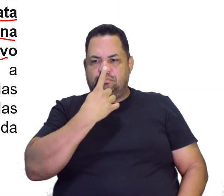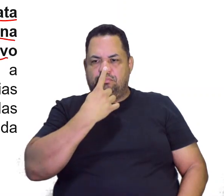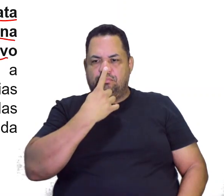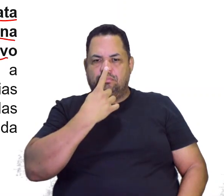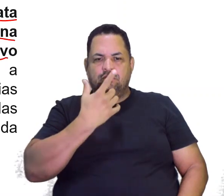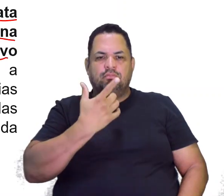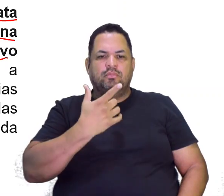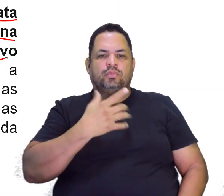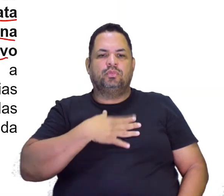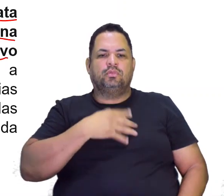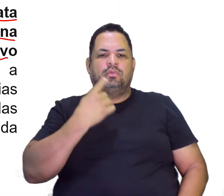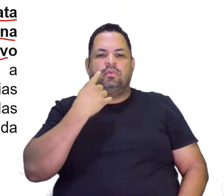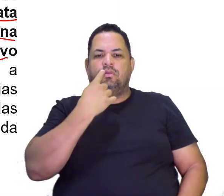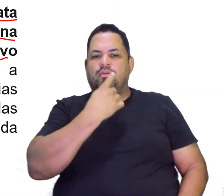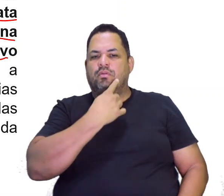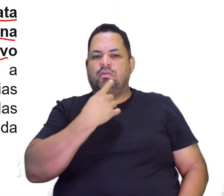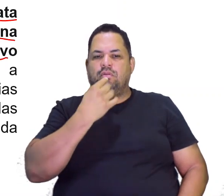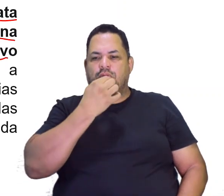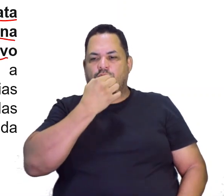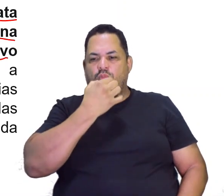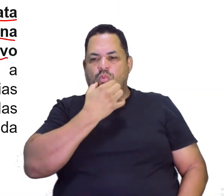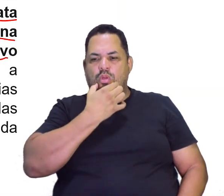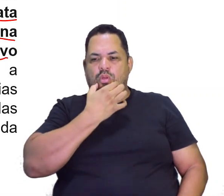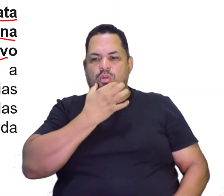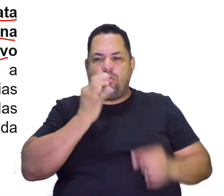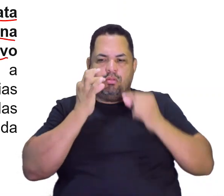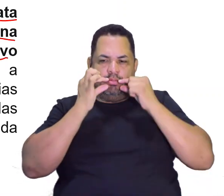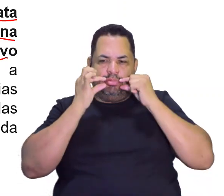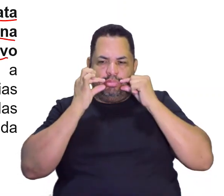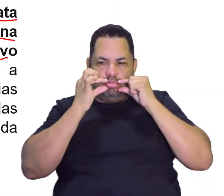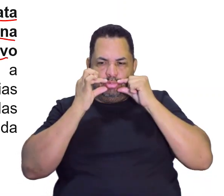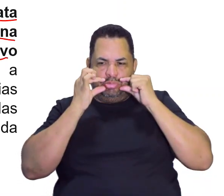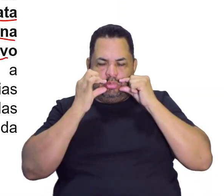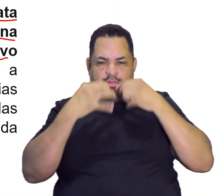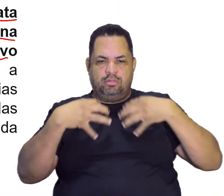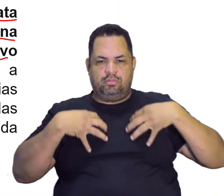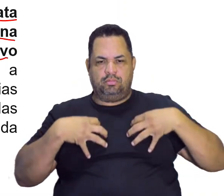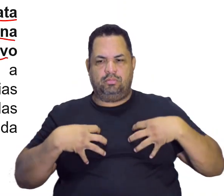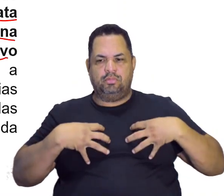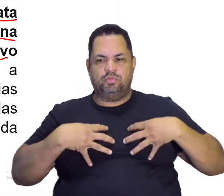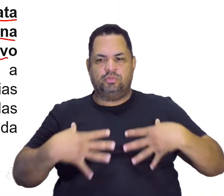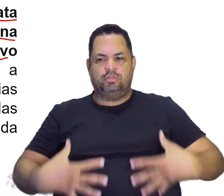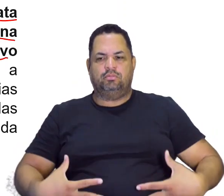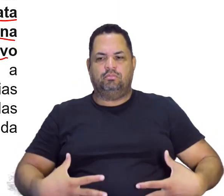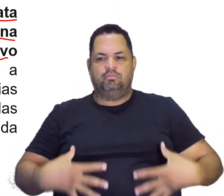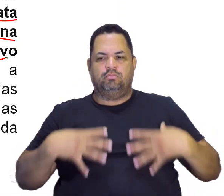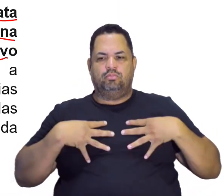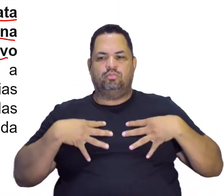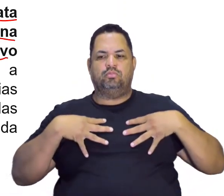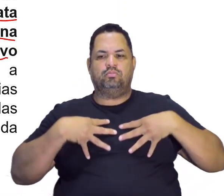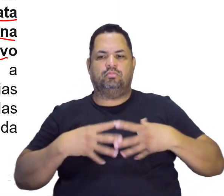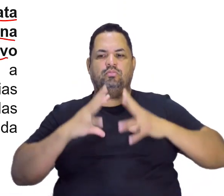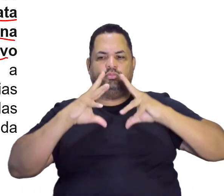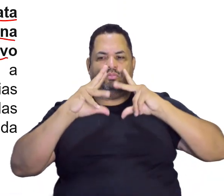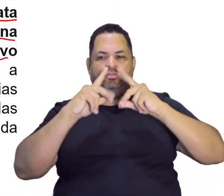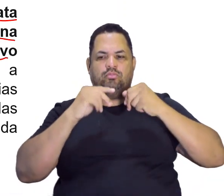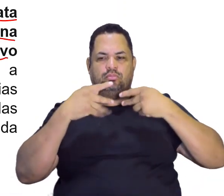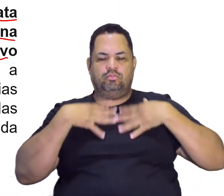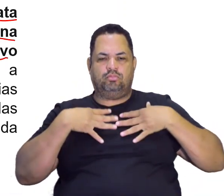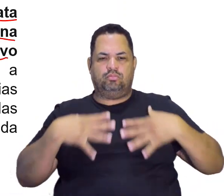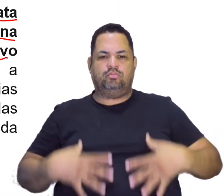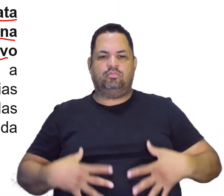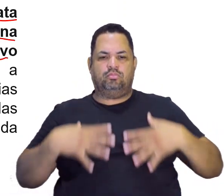os lábios grandes né o os seos grandes também todo o corpão aí